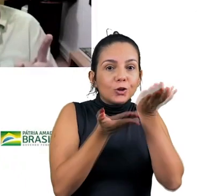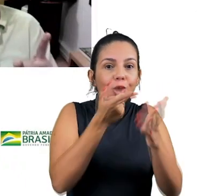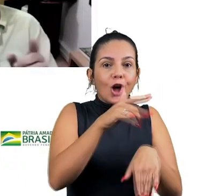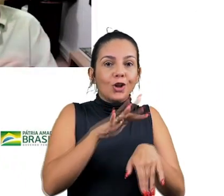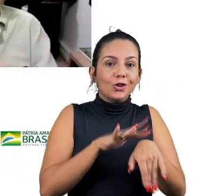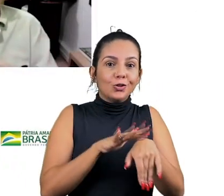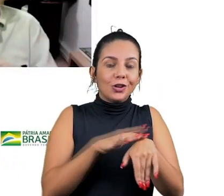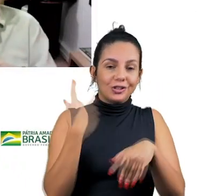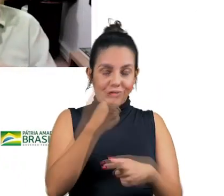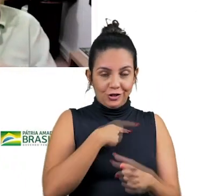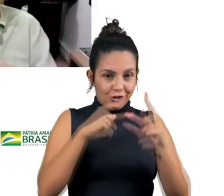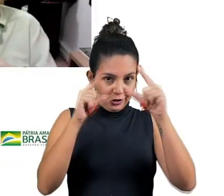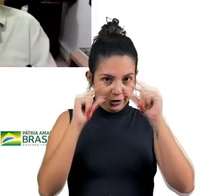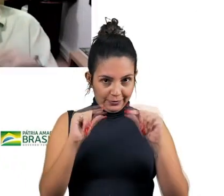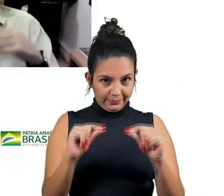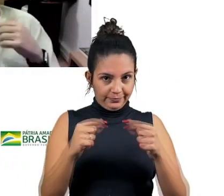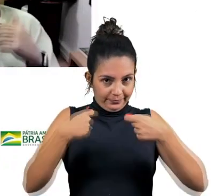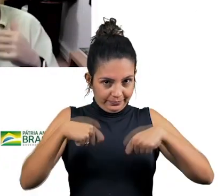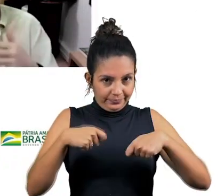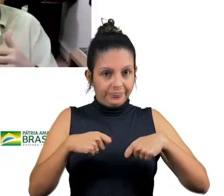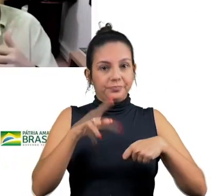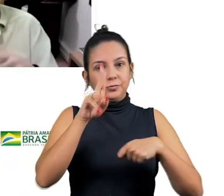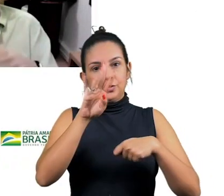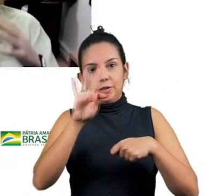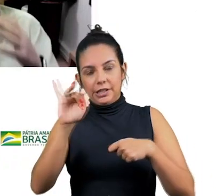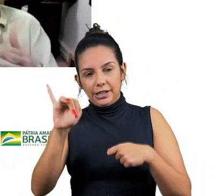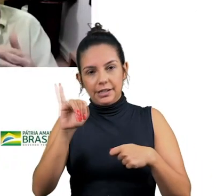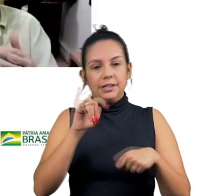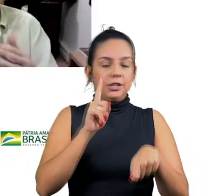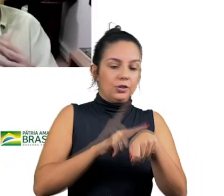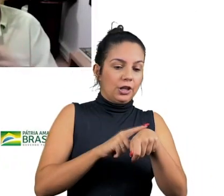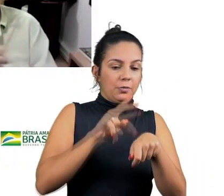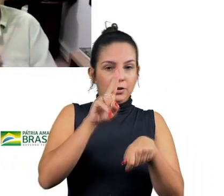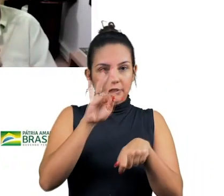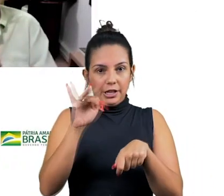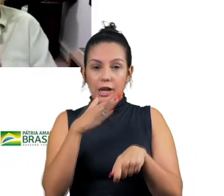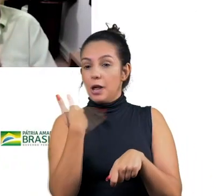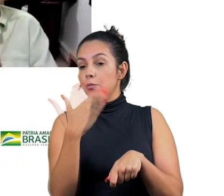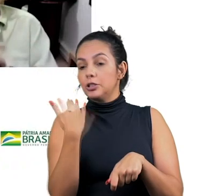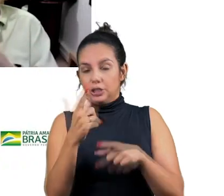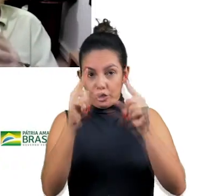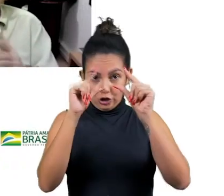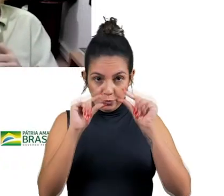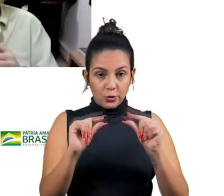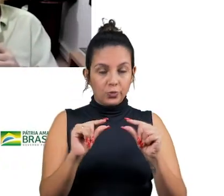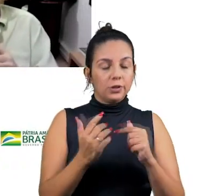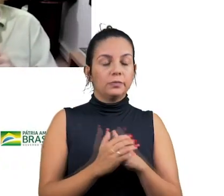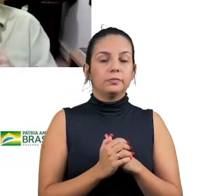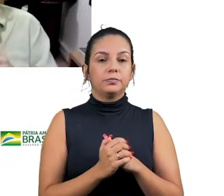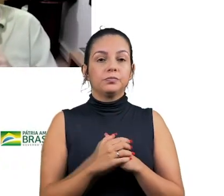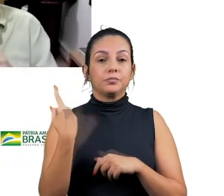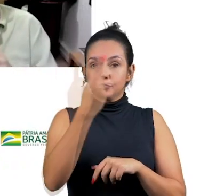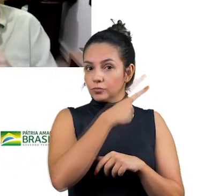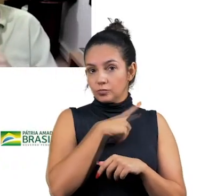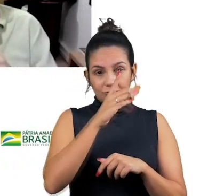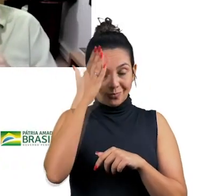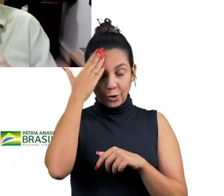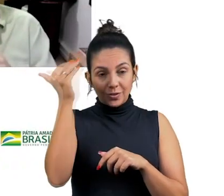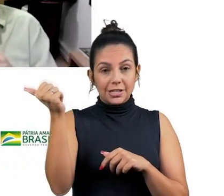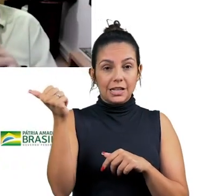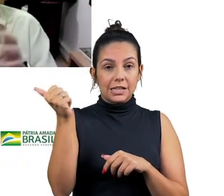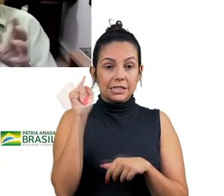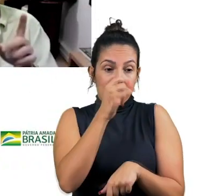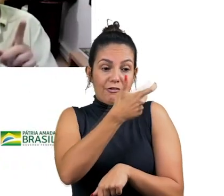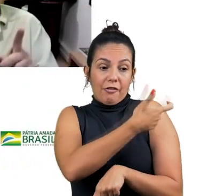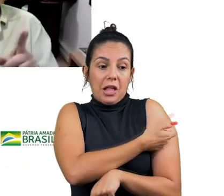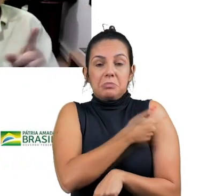Então a gente está diminuindo a necessidade de UTI, o tempo de UTI e a mortalidade, né? Mas a gente ainda não sabe se a